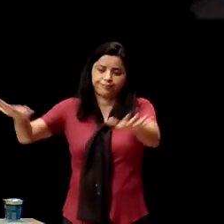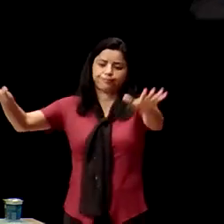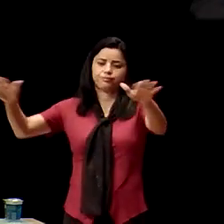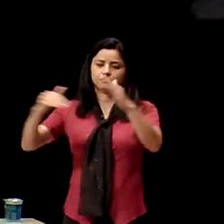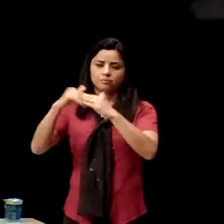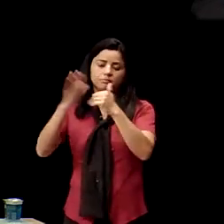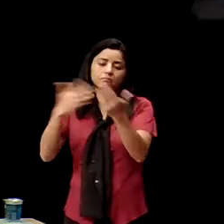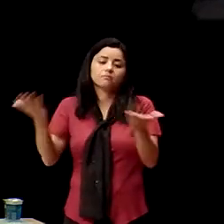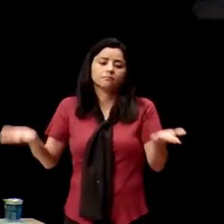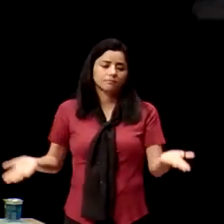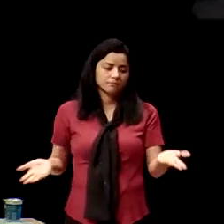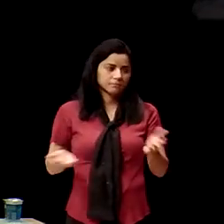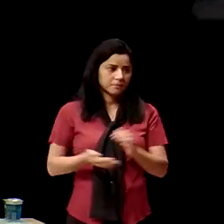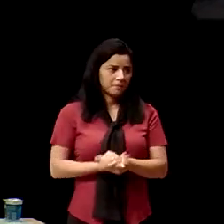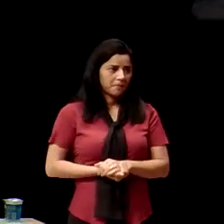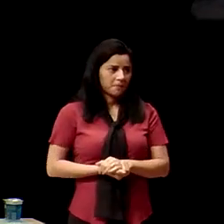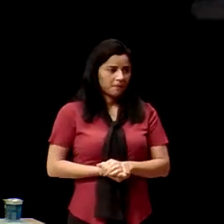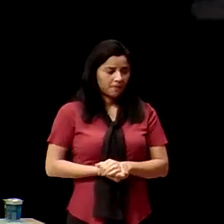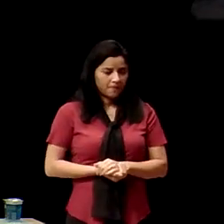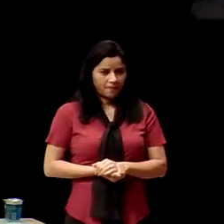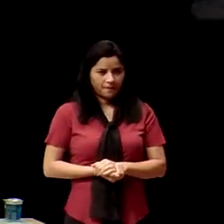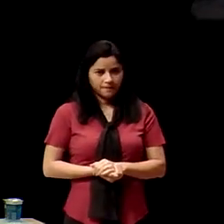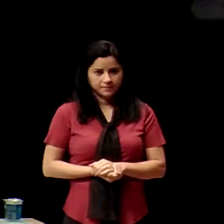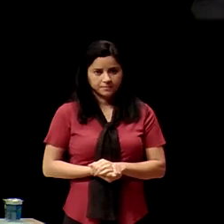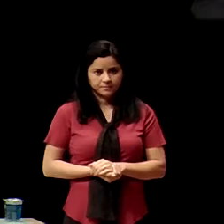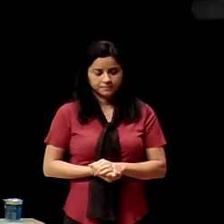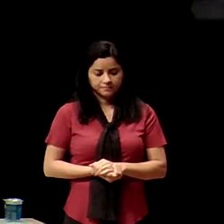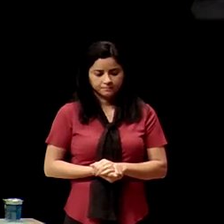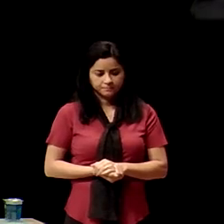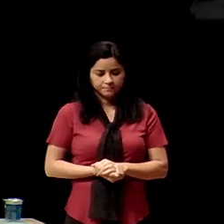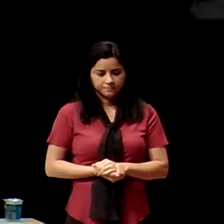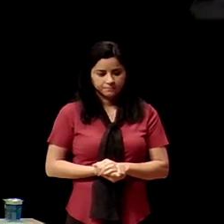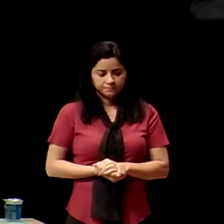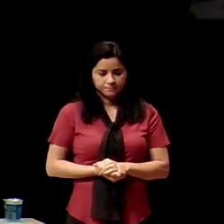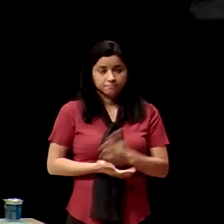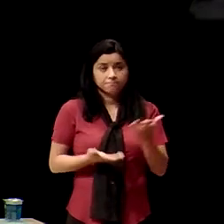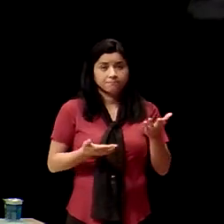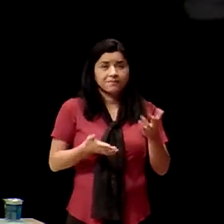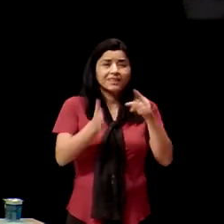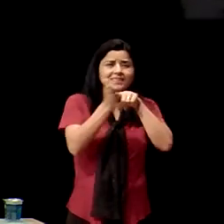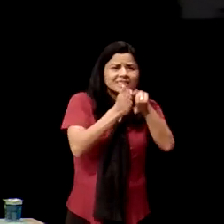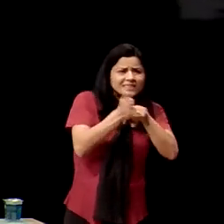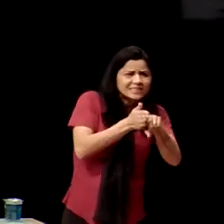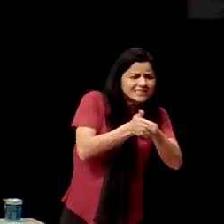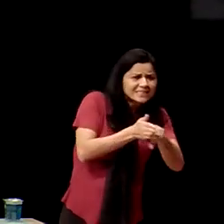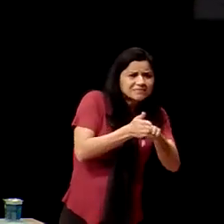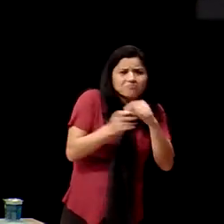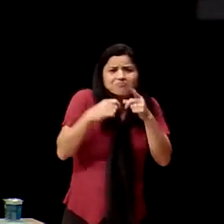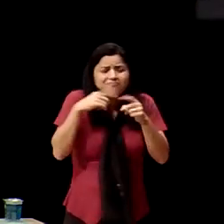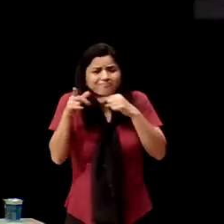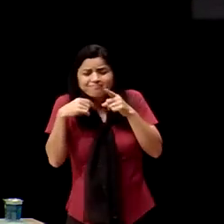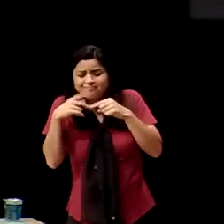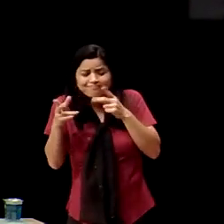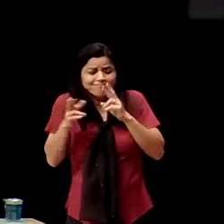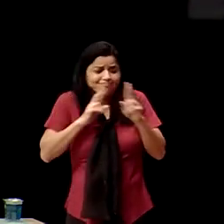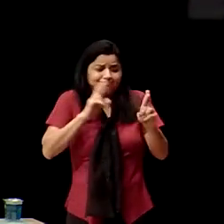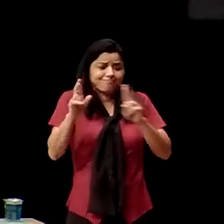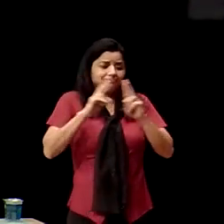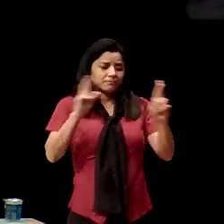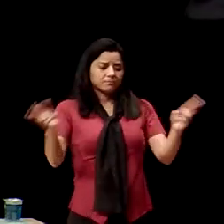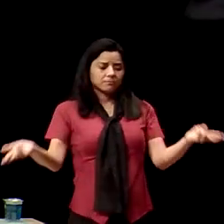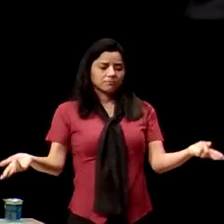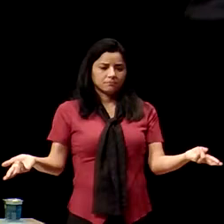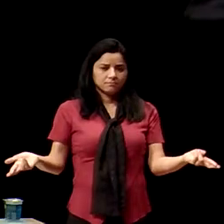profissões. Research cannot answer this kind of question. E as pesquisas não conseguem responder esse tipo de